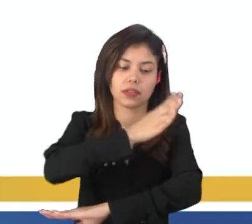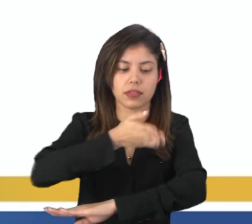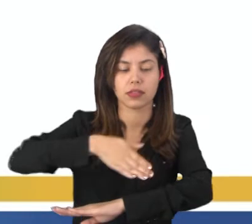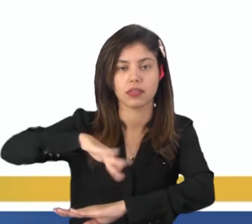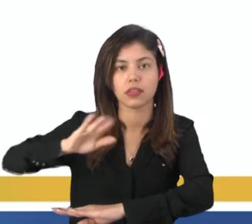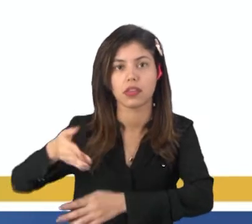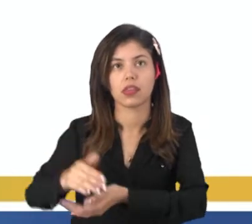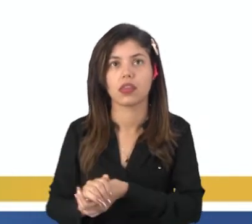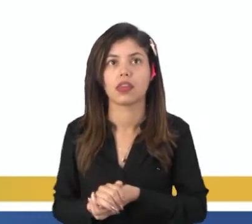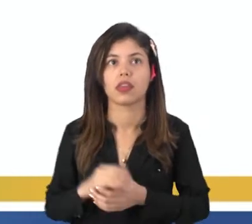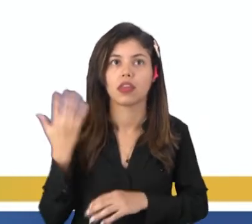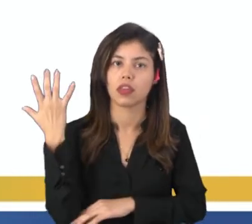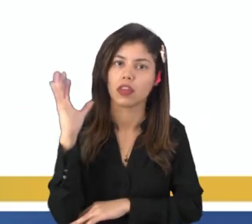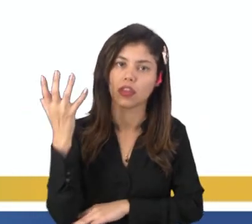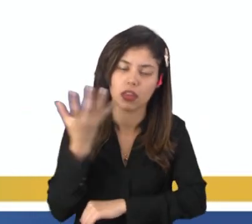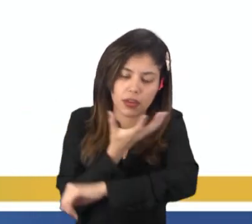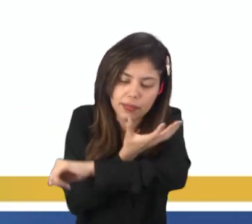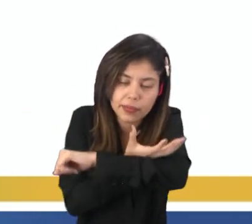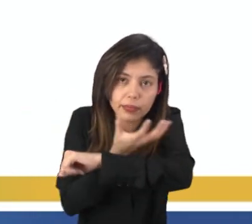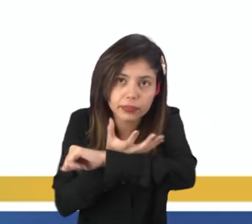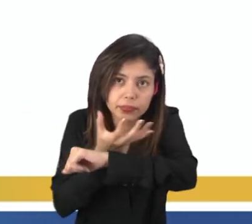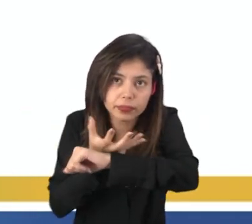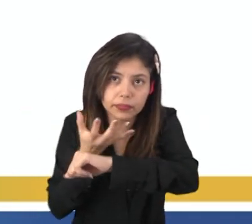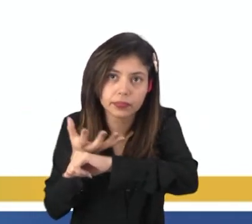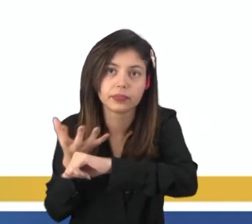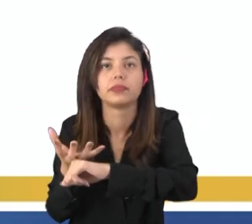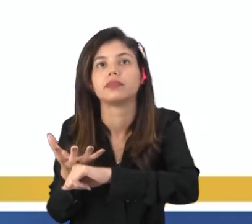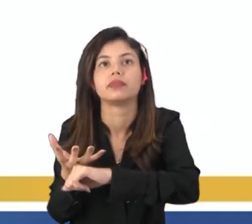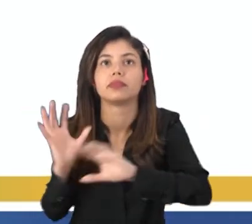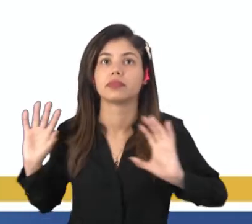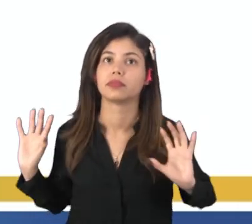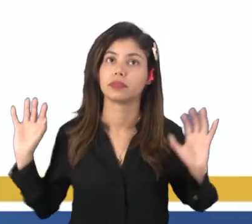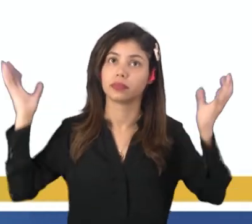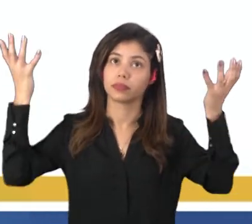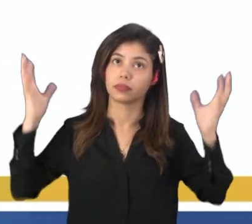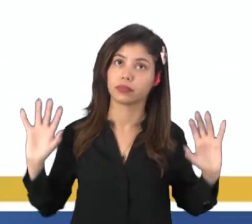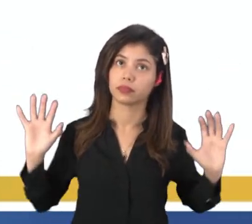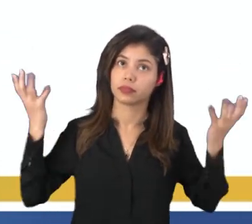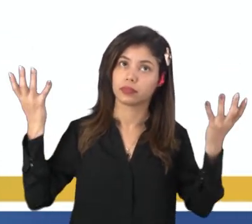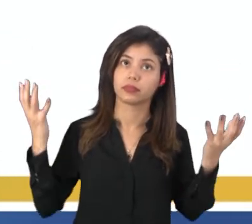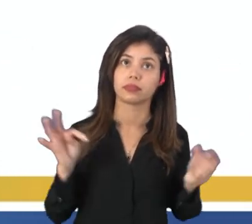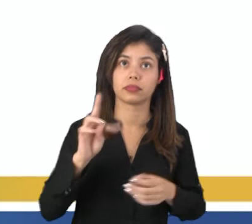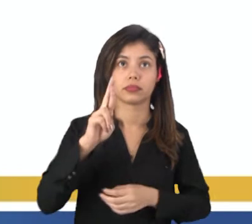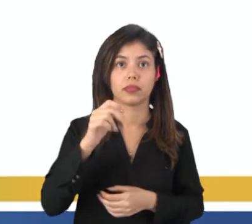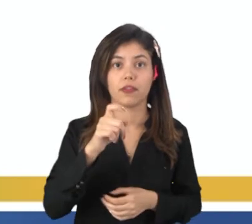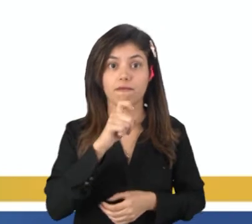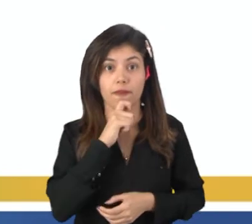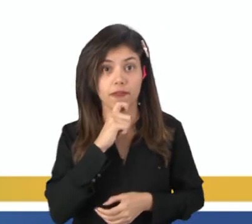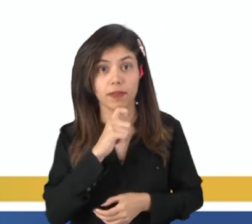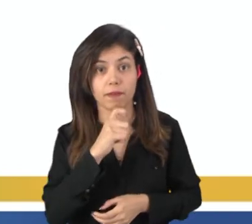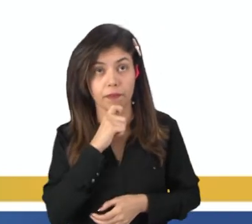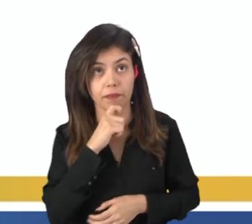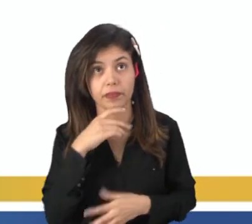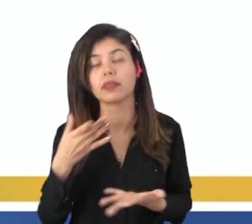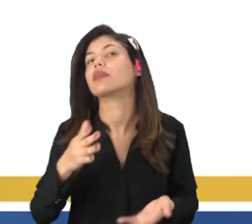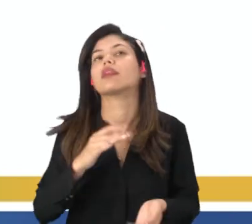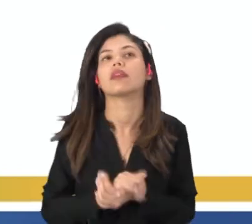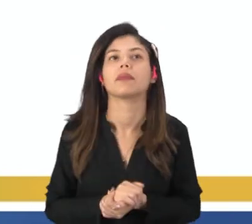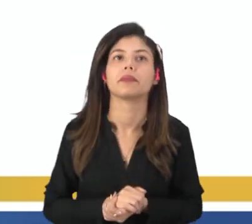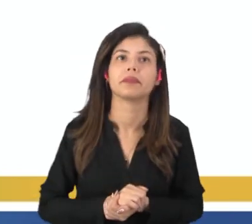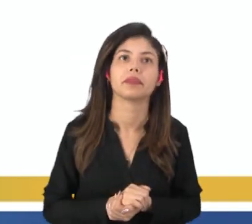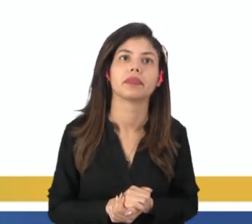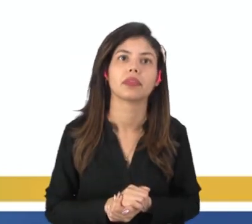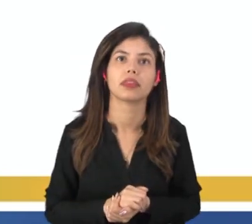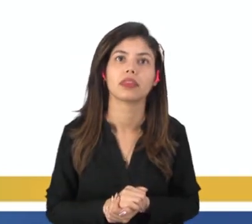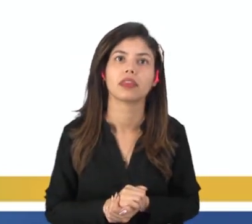né, com plantas muito baixas, tá? O clima desse bioma, ele é um clima mais temperado, um clima mais frio, tá? Então, é aquelas